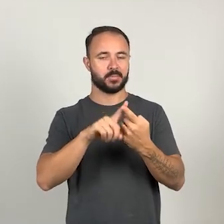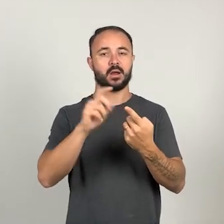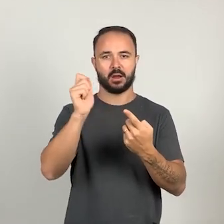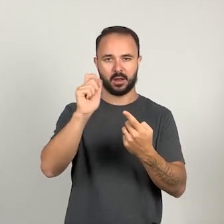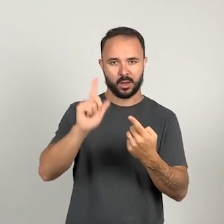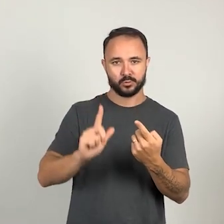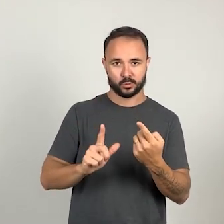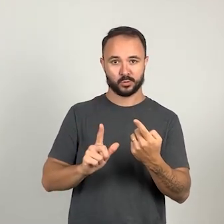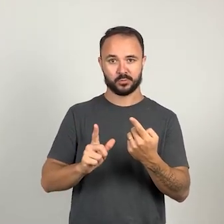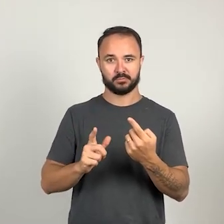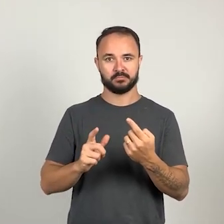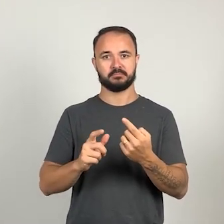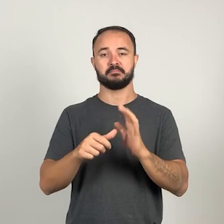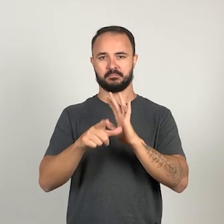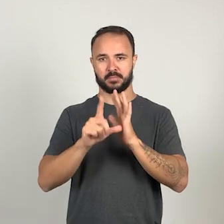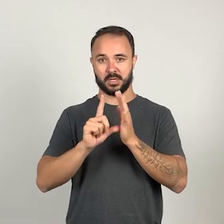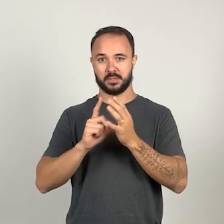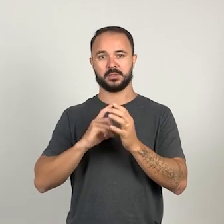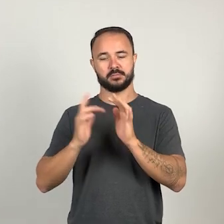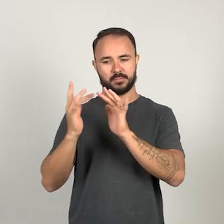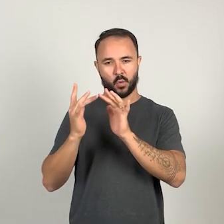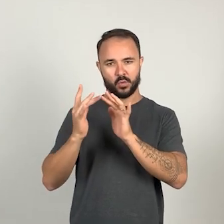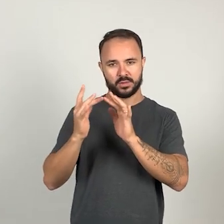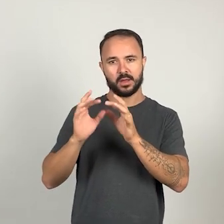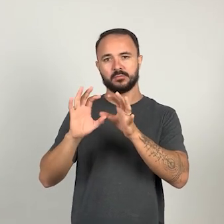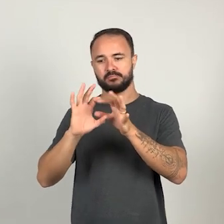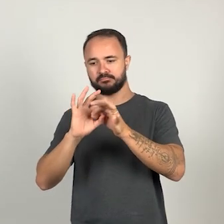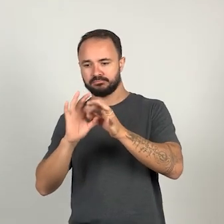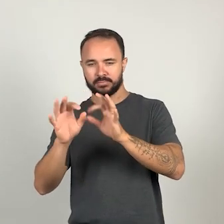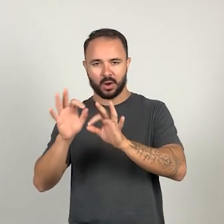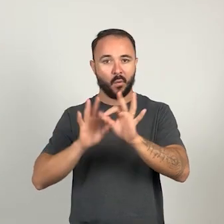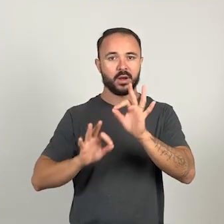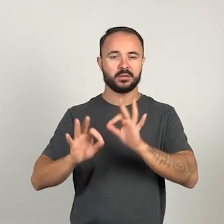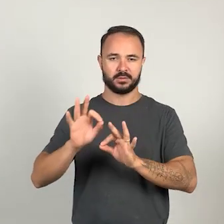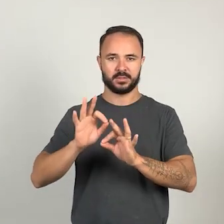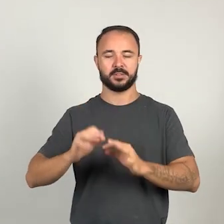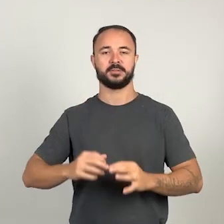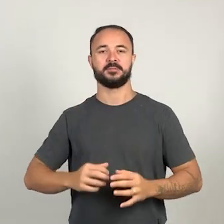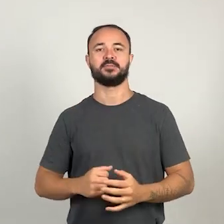vão ser colocadas sobre o primeiro sistema.